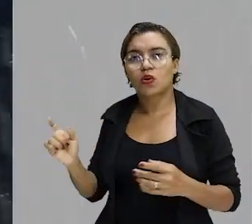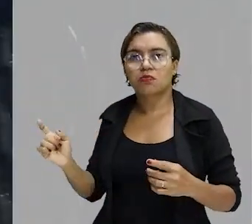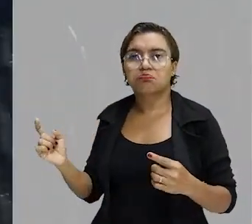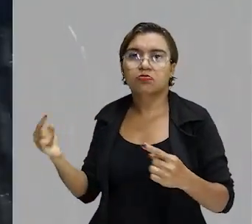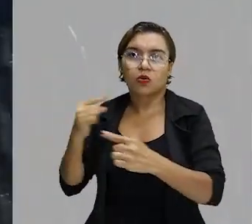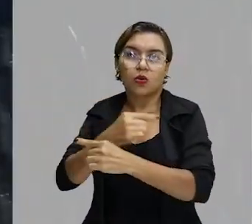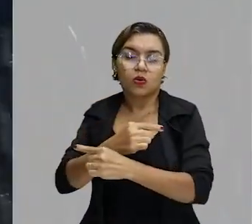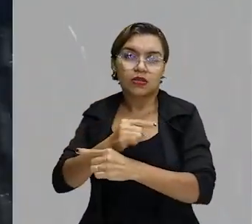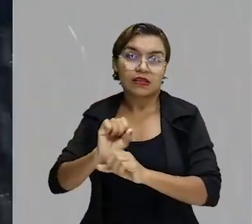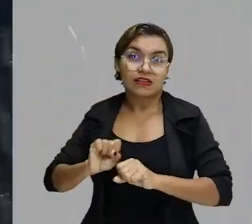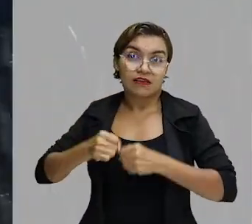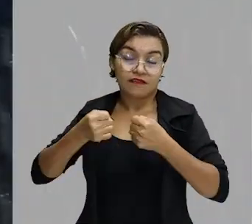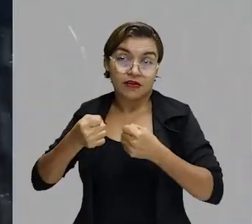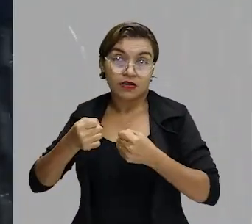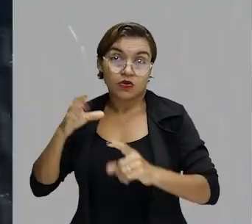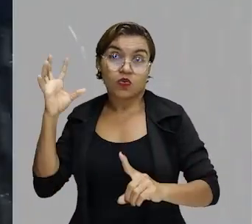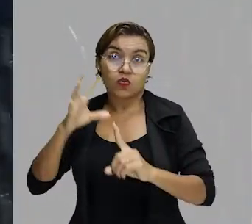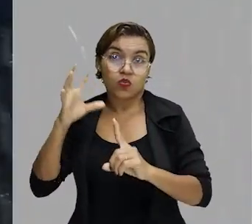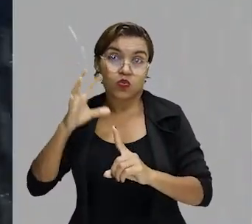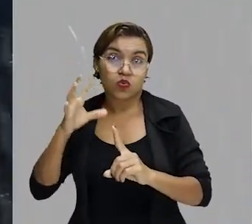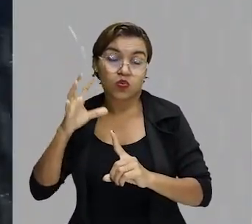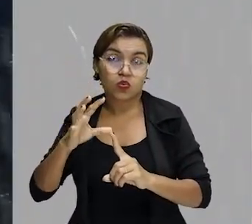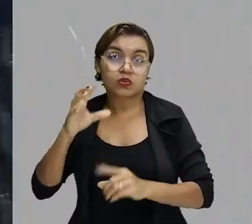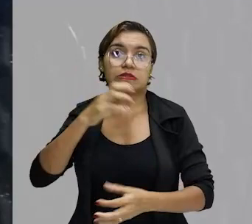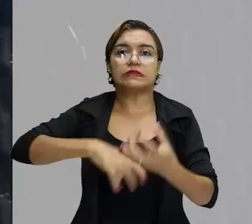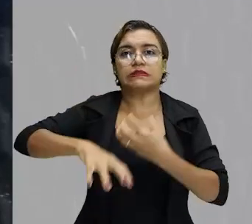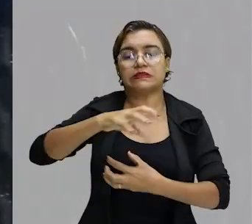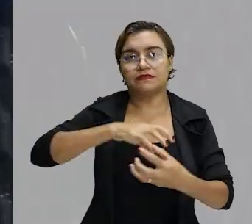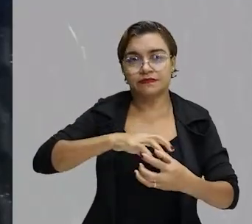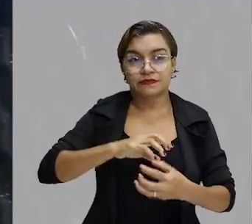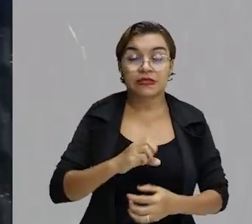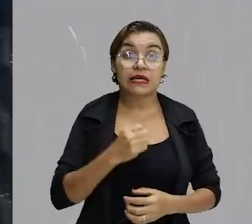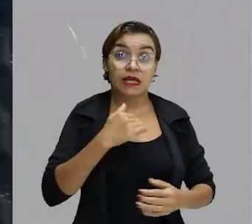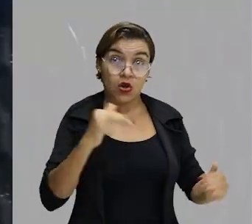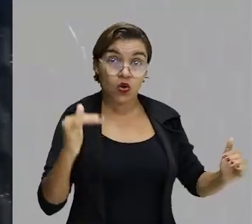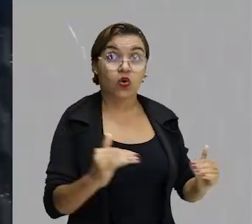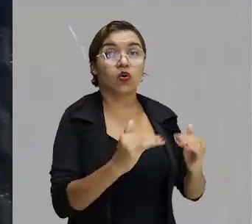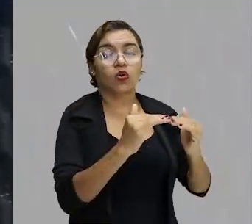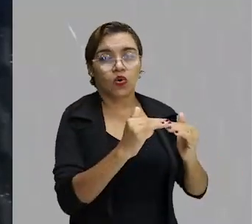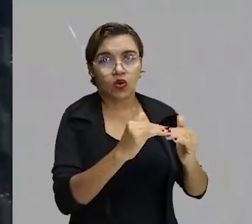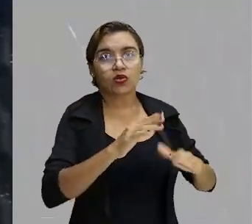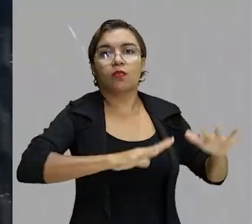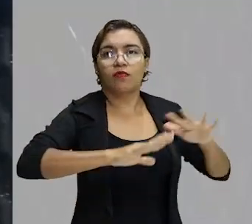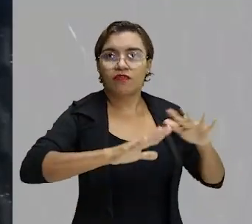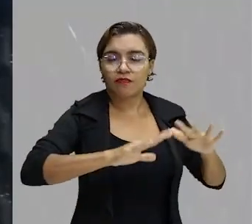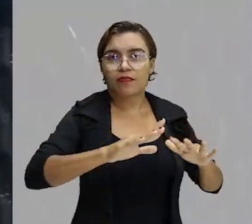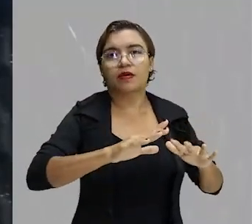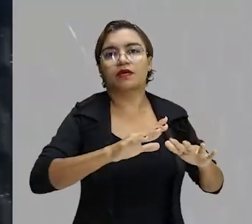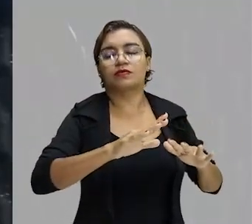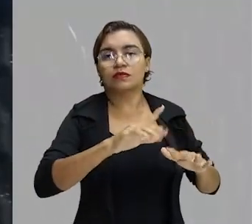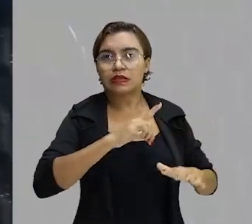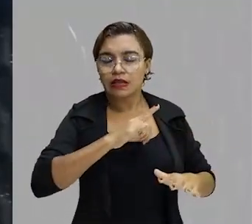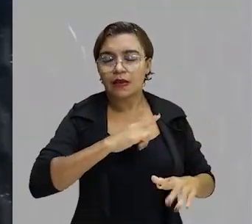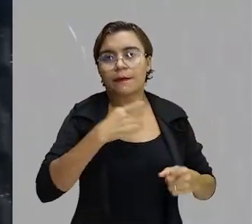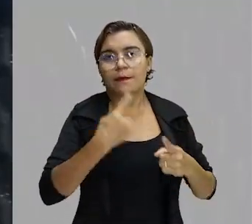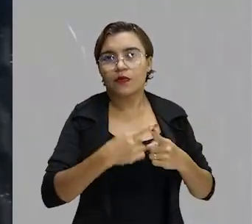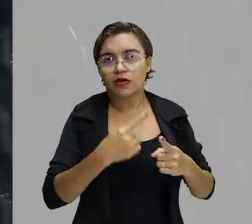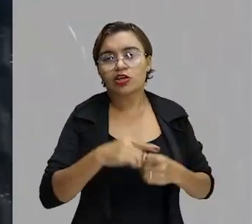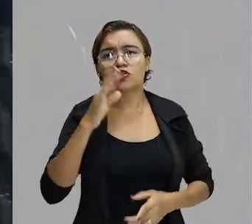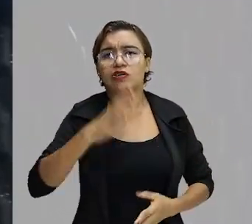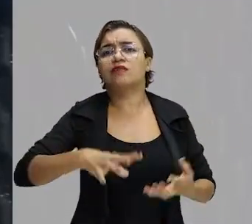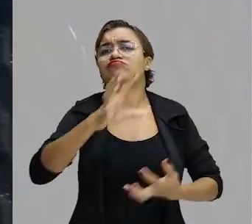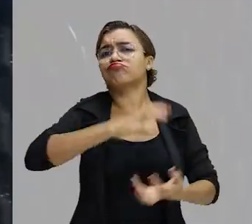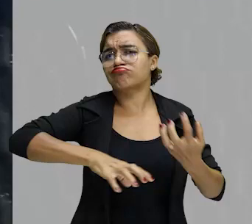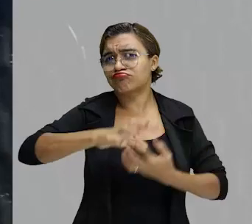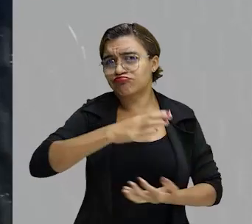que o movimento causa desordem. Quem é a favor defende que o movimento existe porque já existe a desordem. já